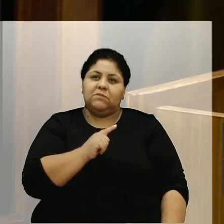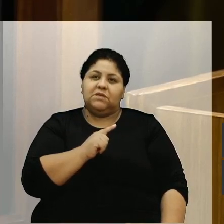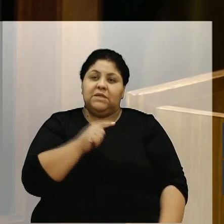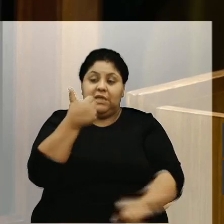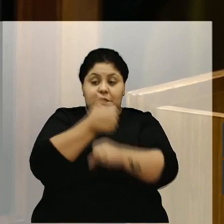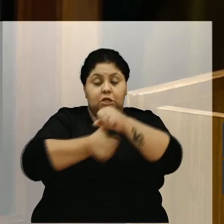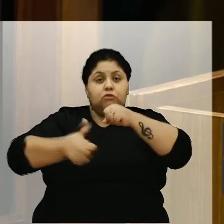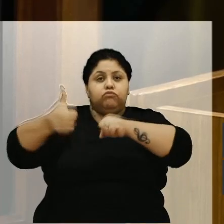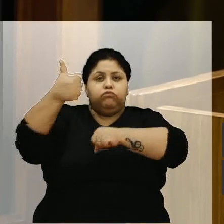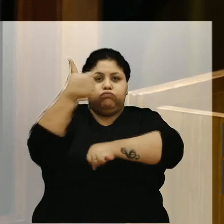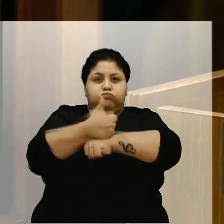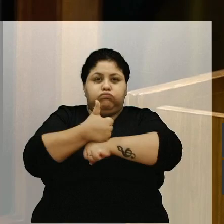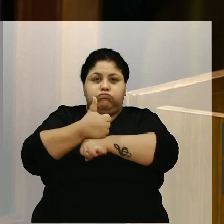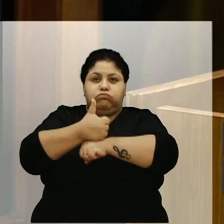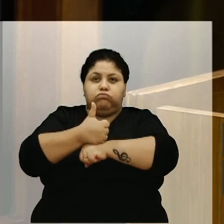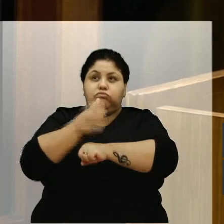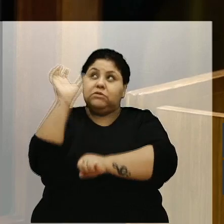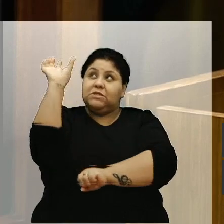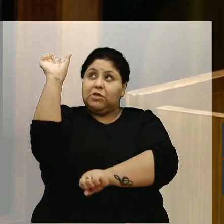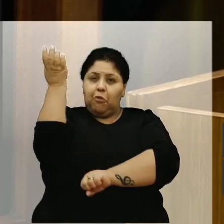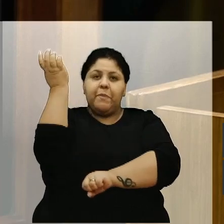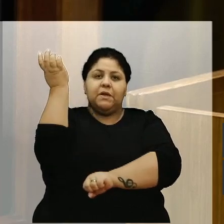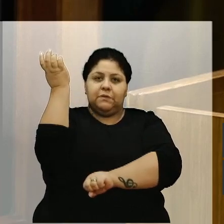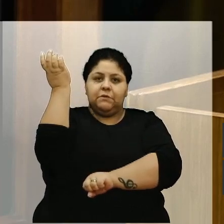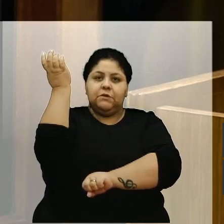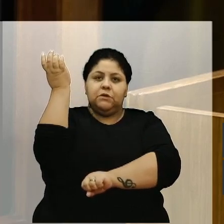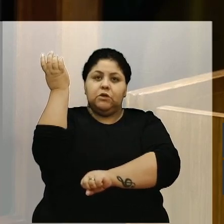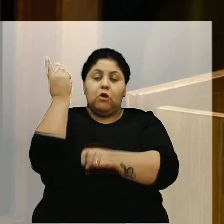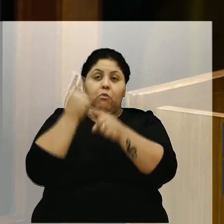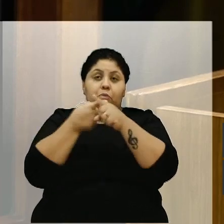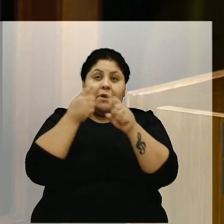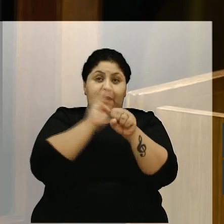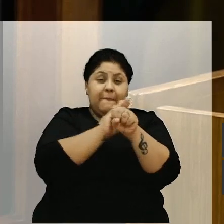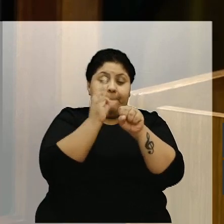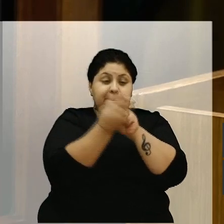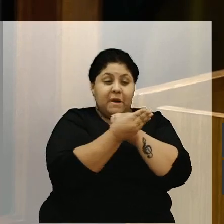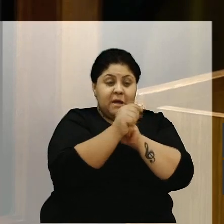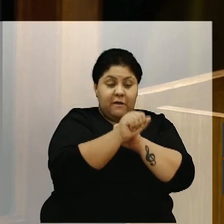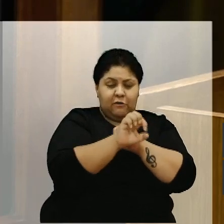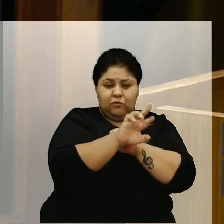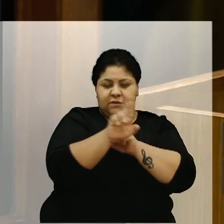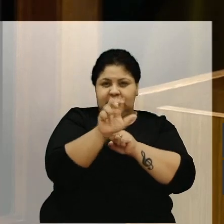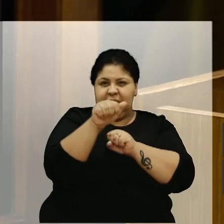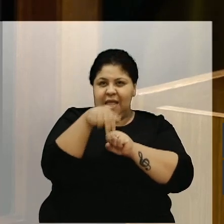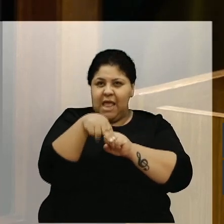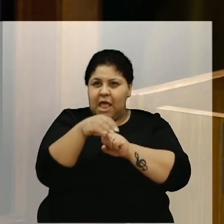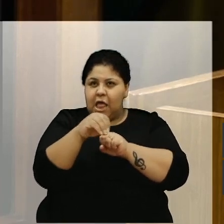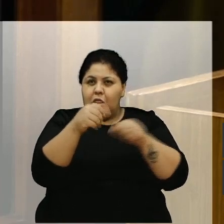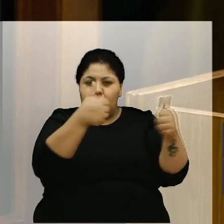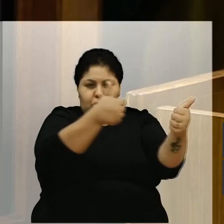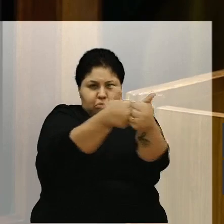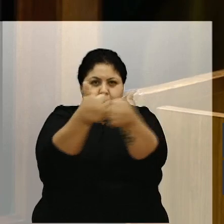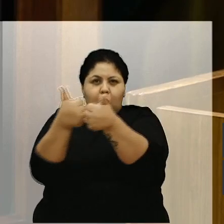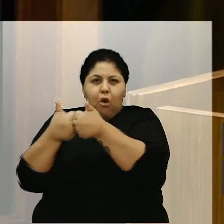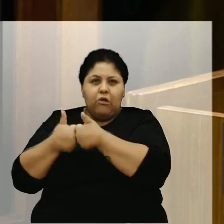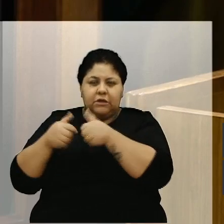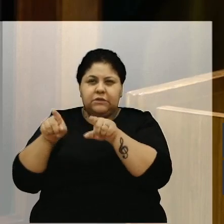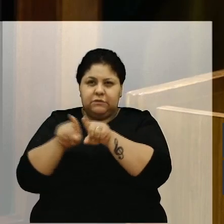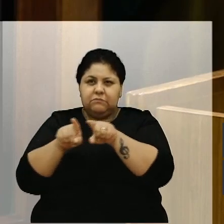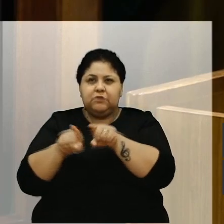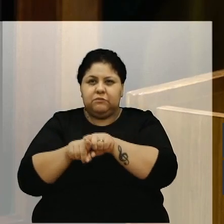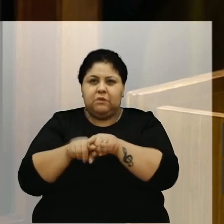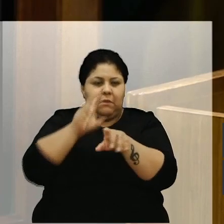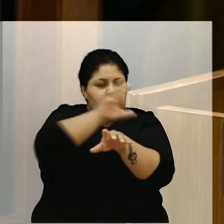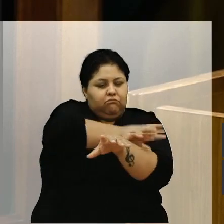troca de iluminação, porque ali no Serrano, ou na região, Jardim